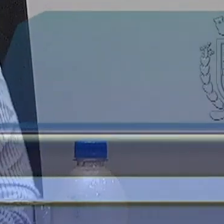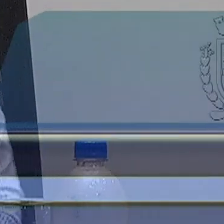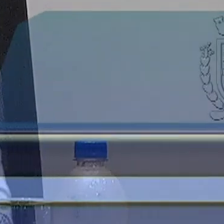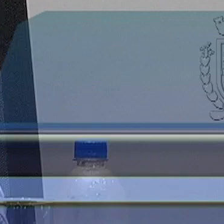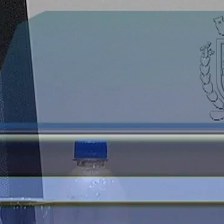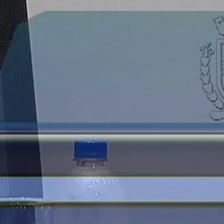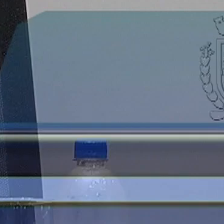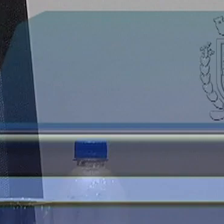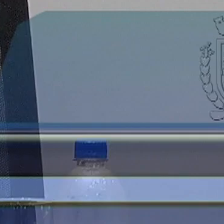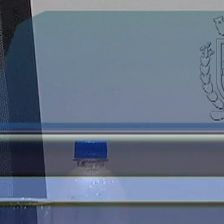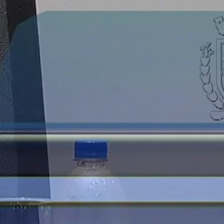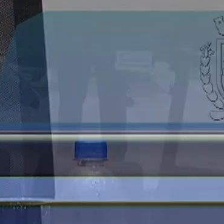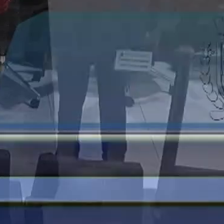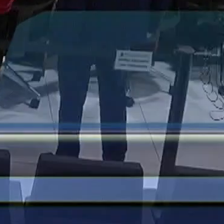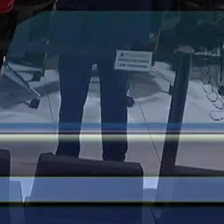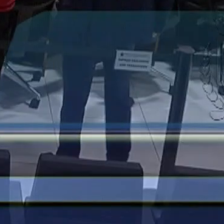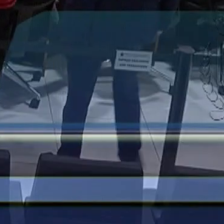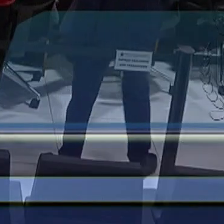Zé Abreu.